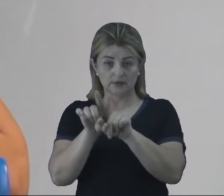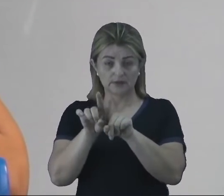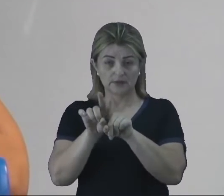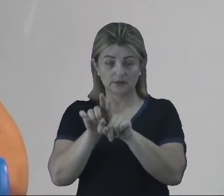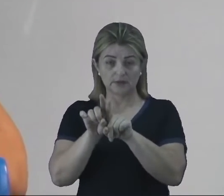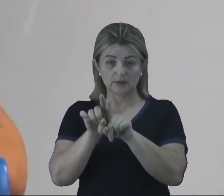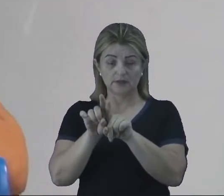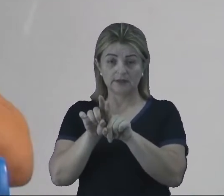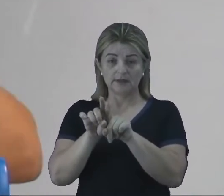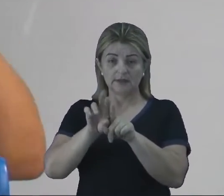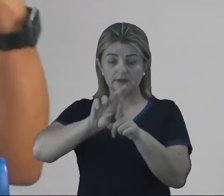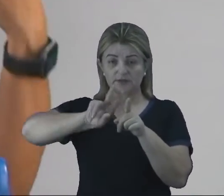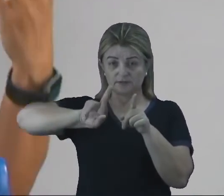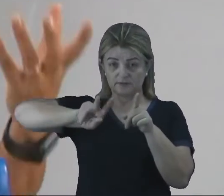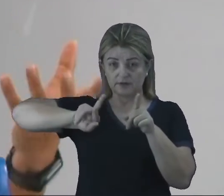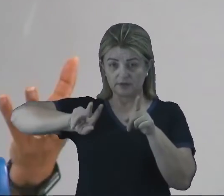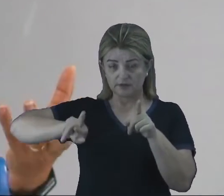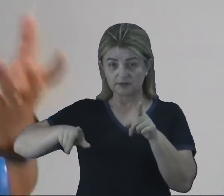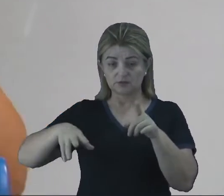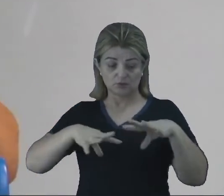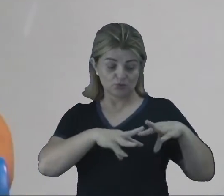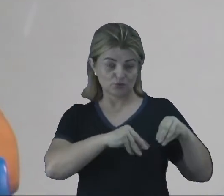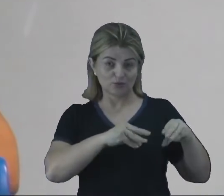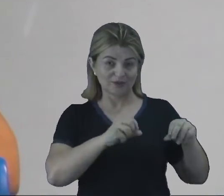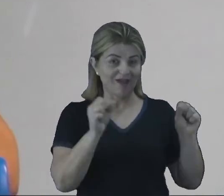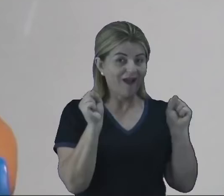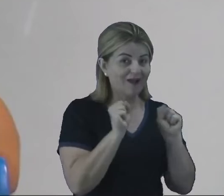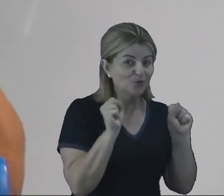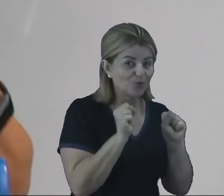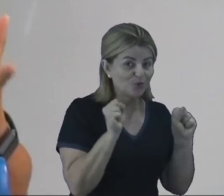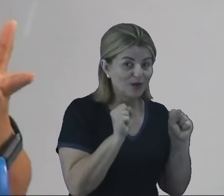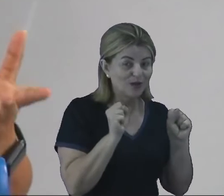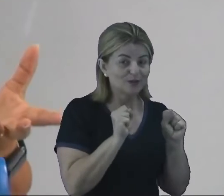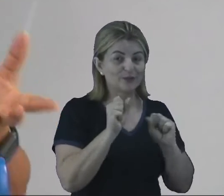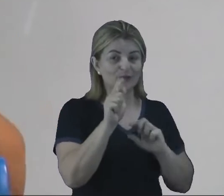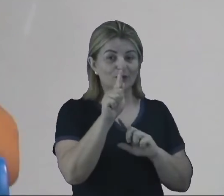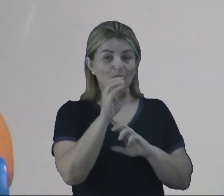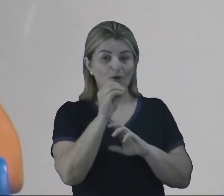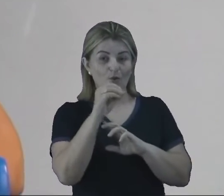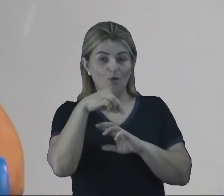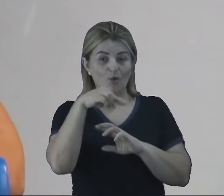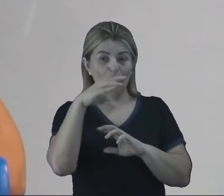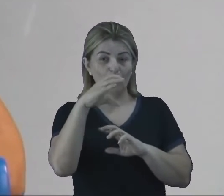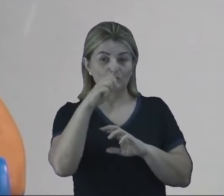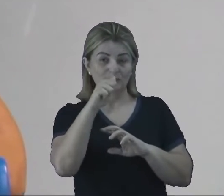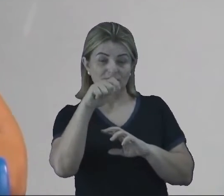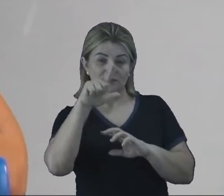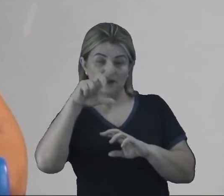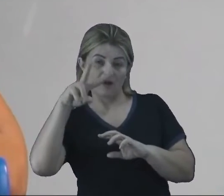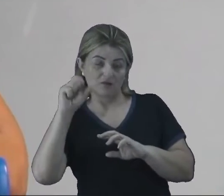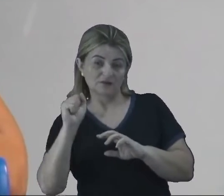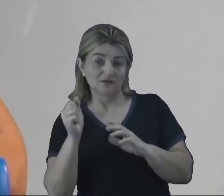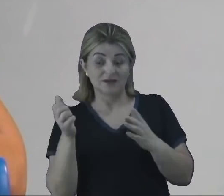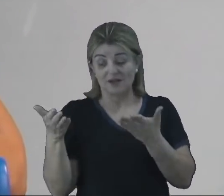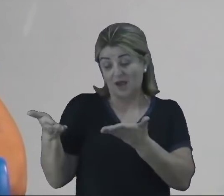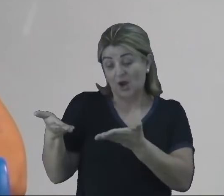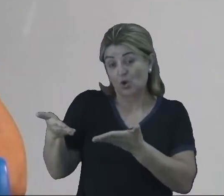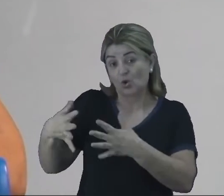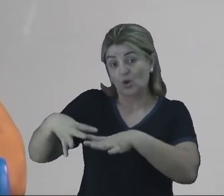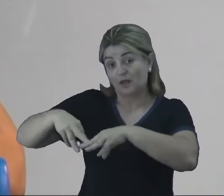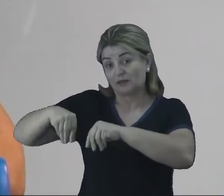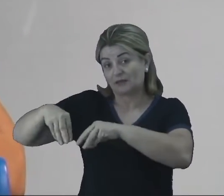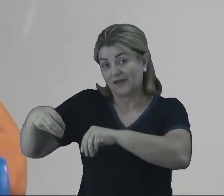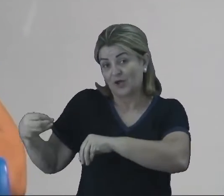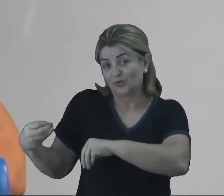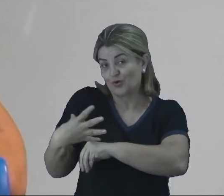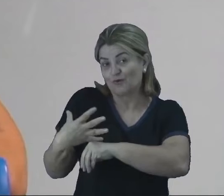em autopiedade na letra C, não há essa autopiedade. Ele sofre sim. Há para ele um